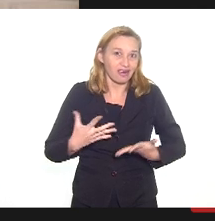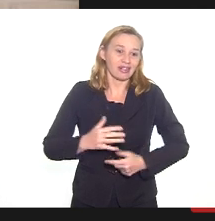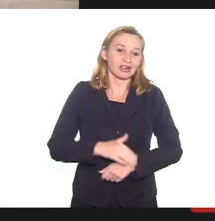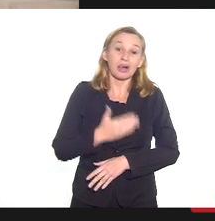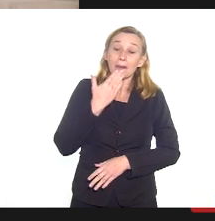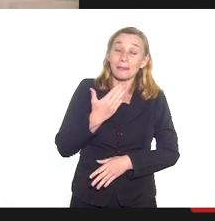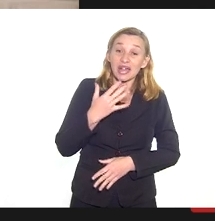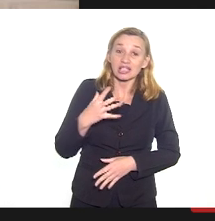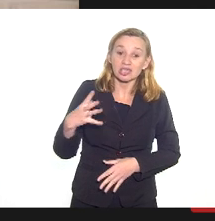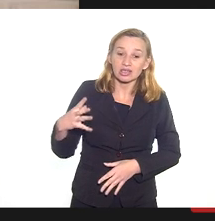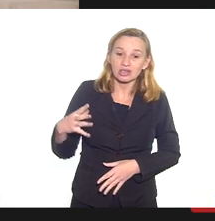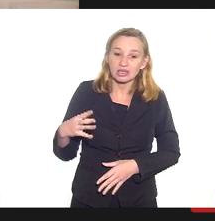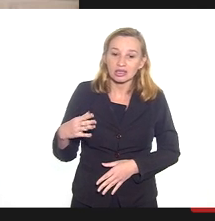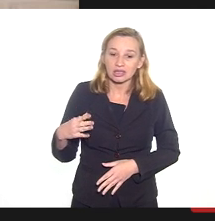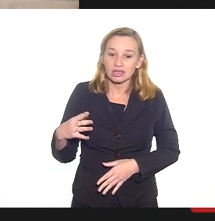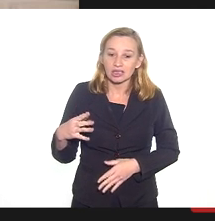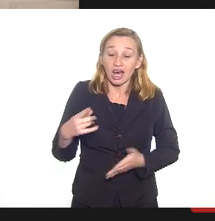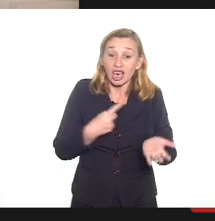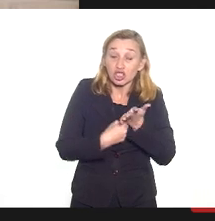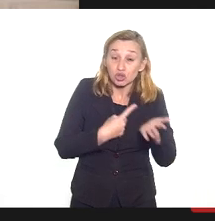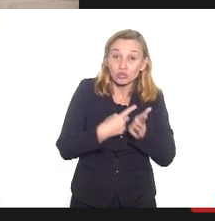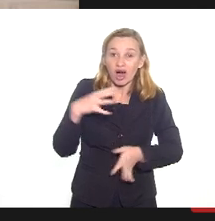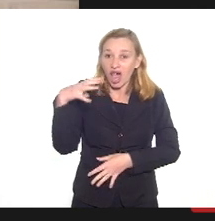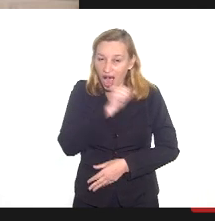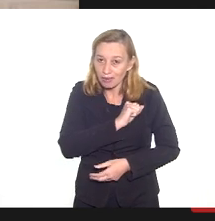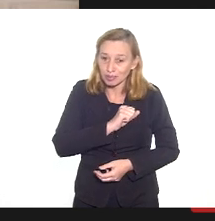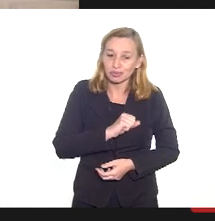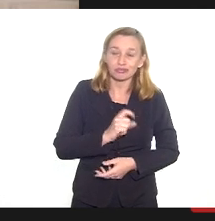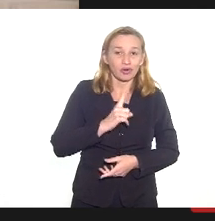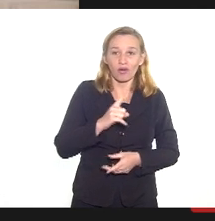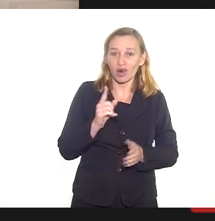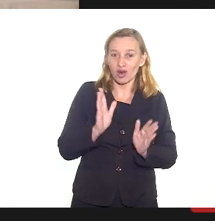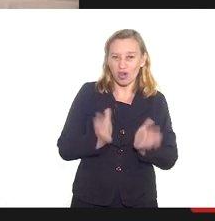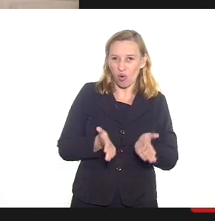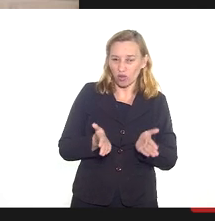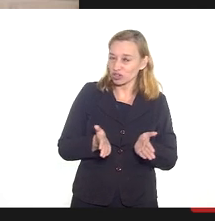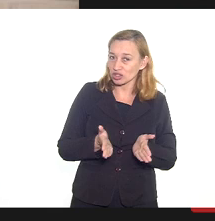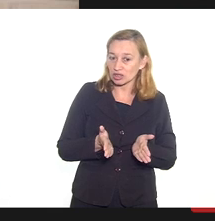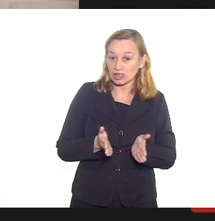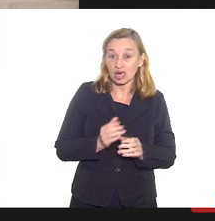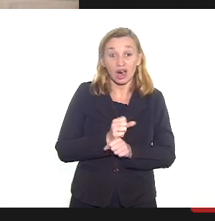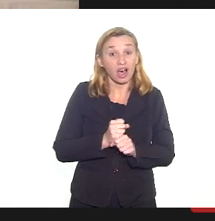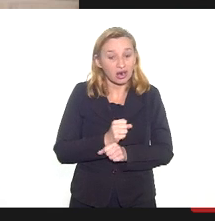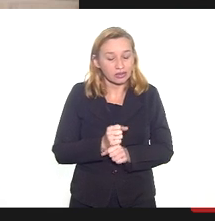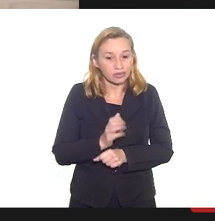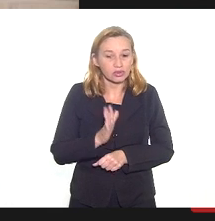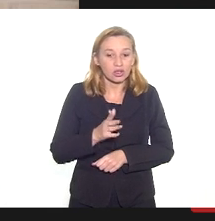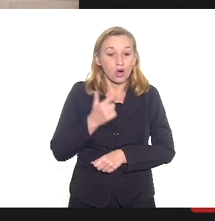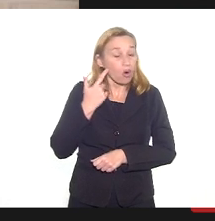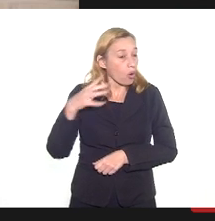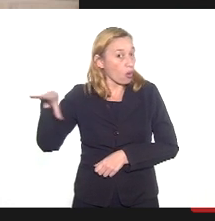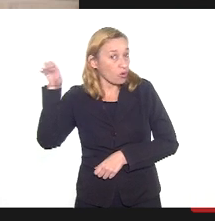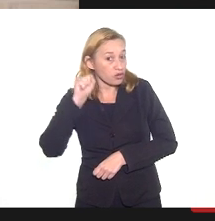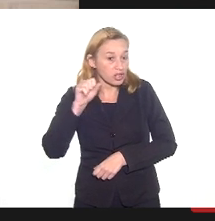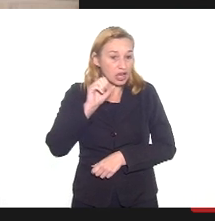pede socorro, não é de hoje, né? Não é de agora. Ouvir a Xuma